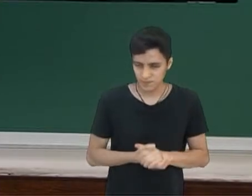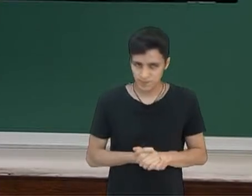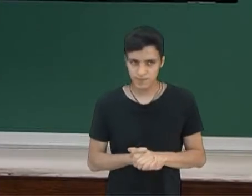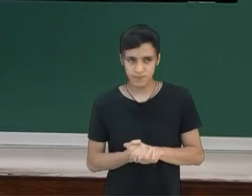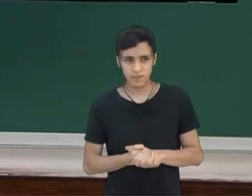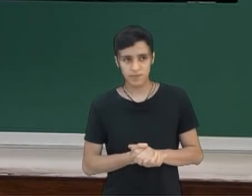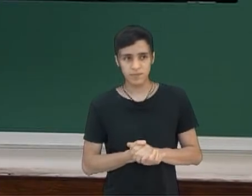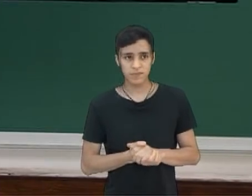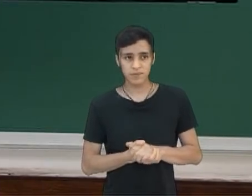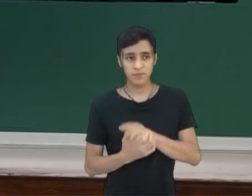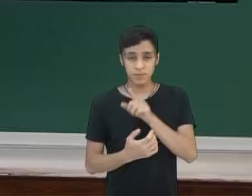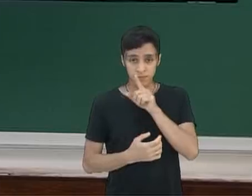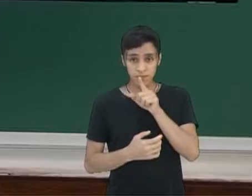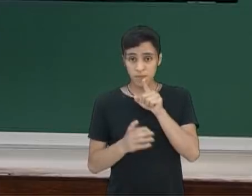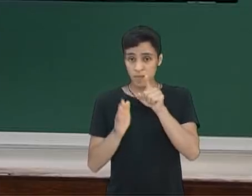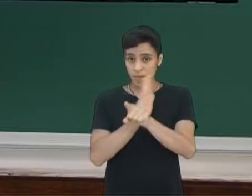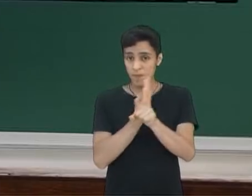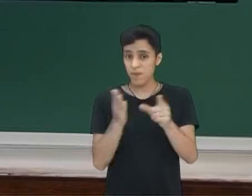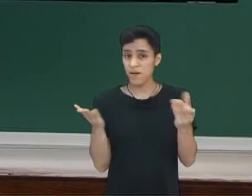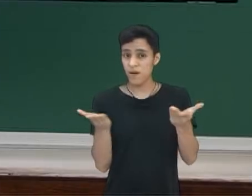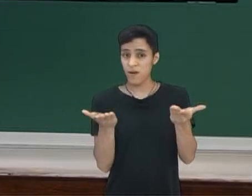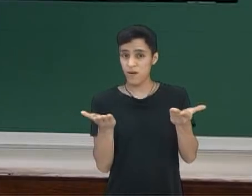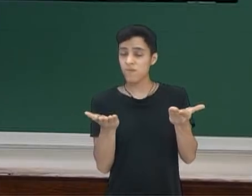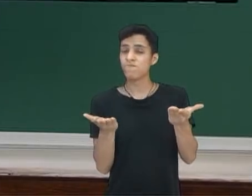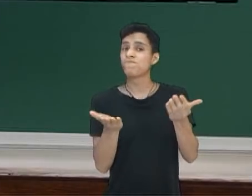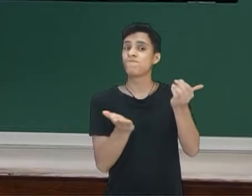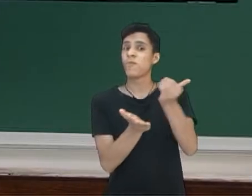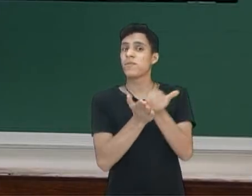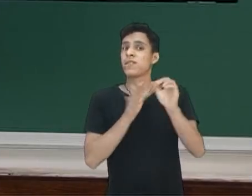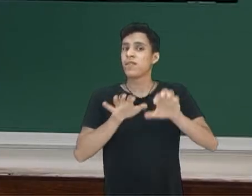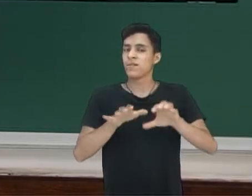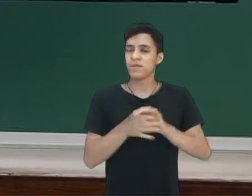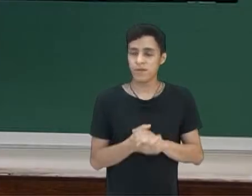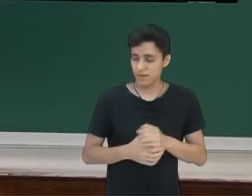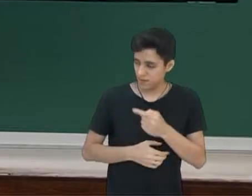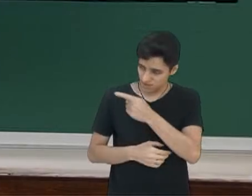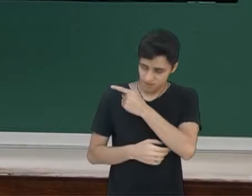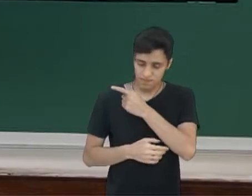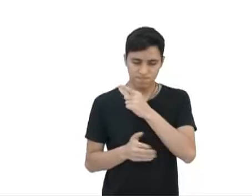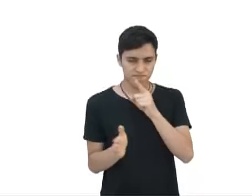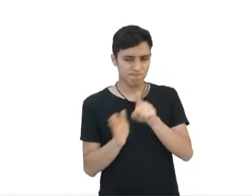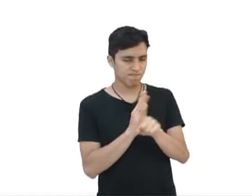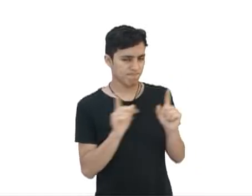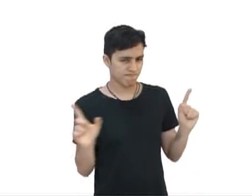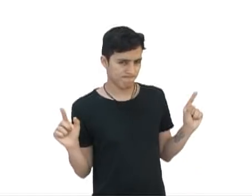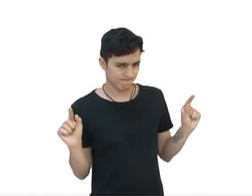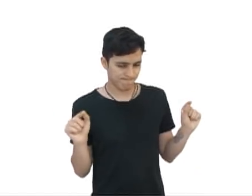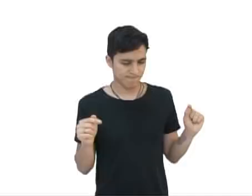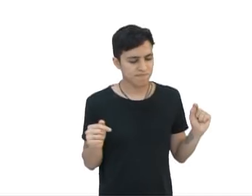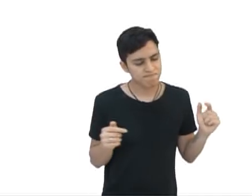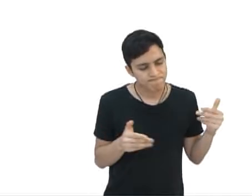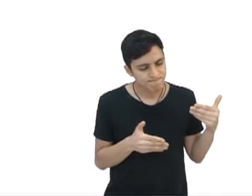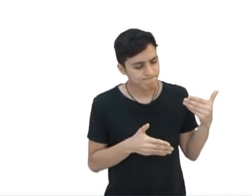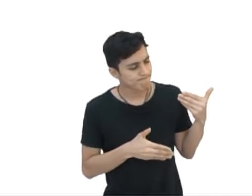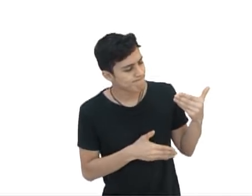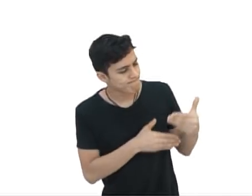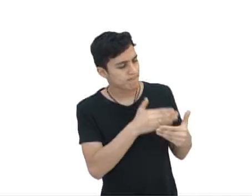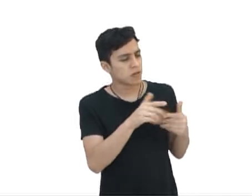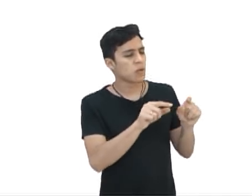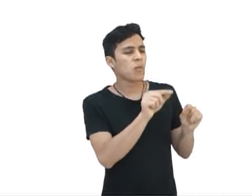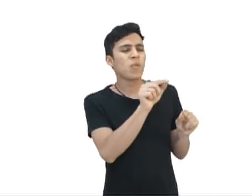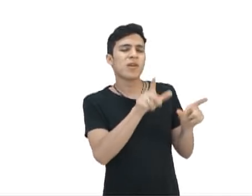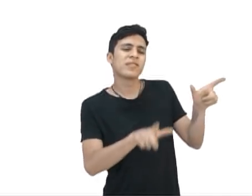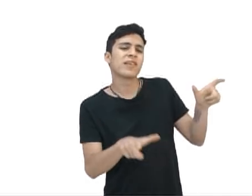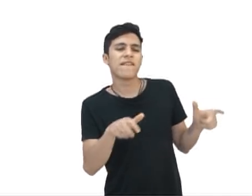vamos começar então essa aula hoje com um quiz. Esse quiz diz o seguinte: processo em que os seres vivos